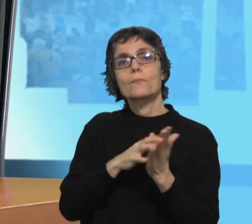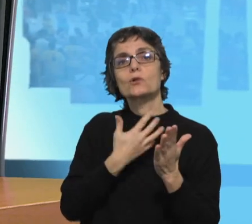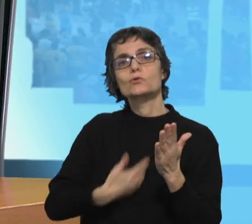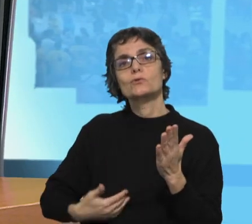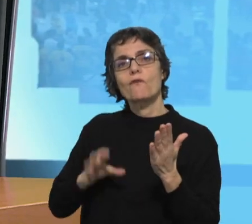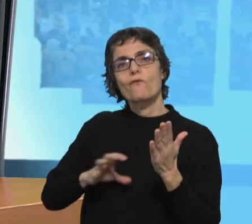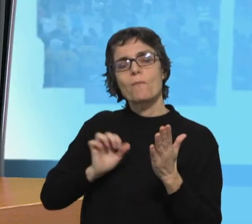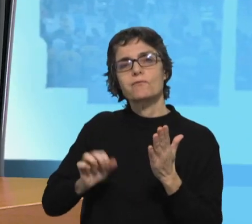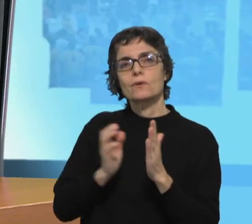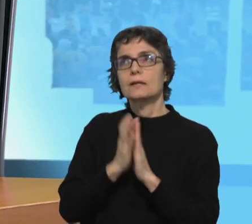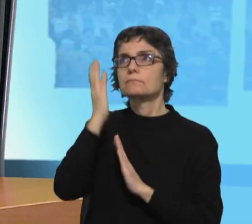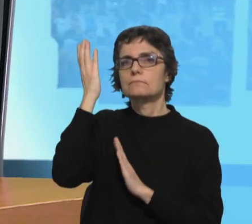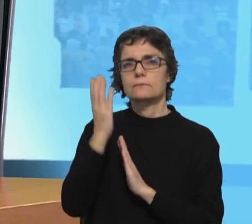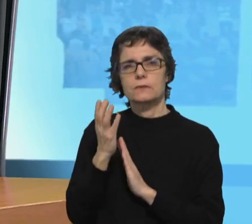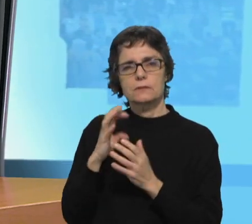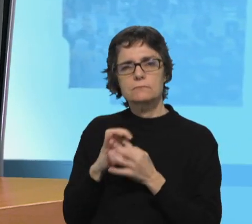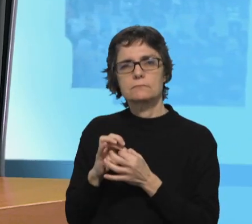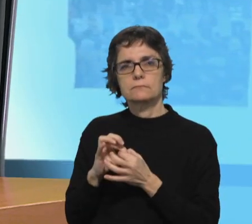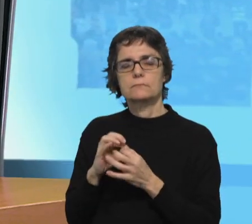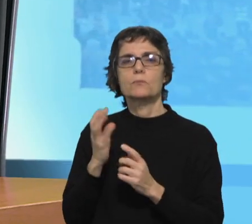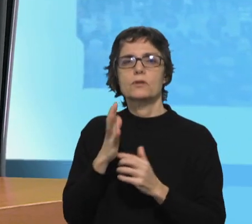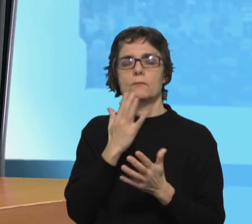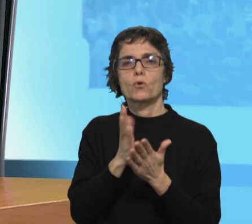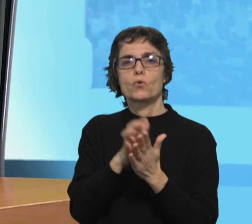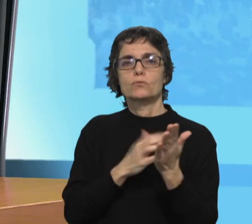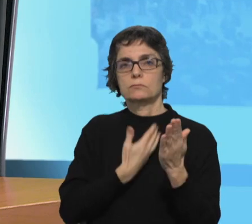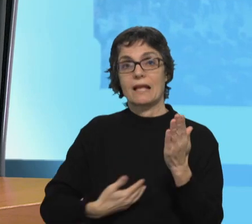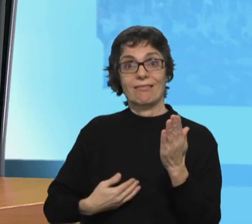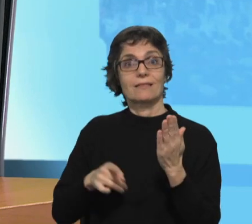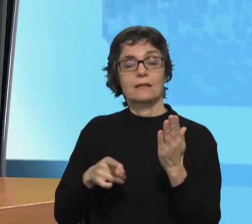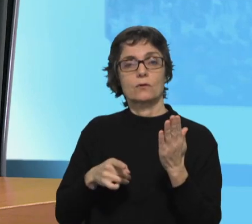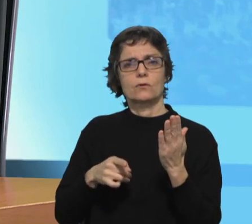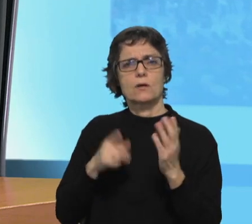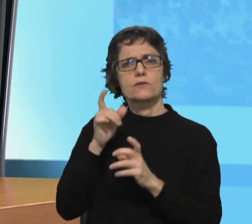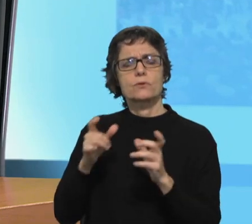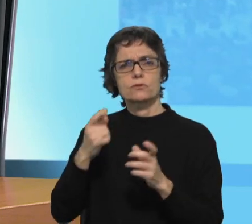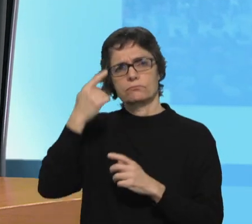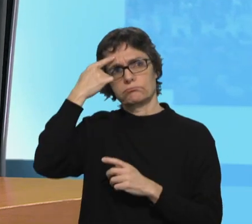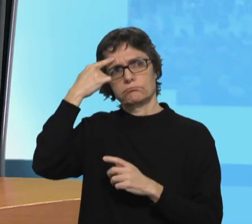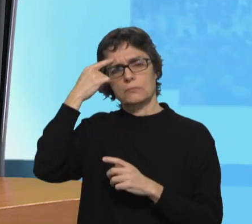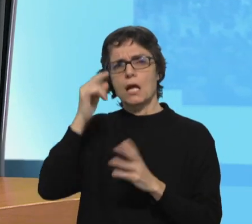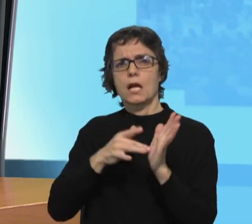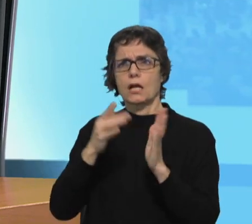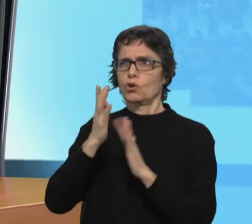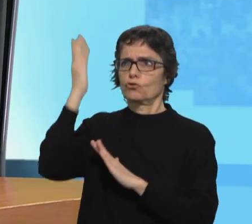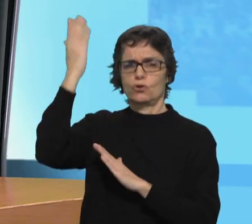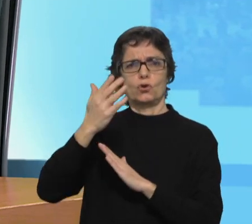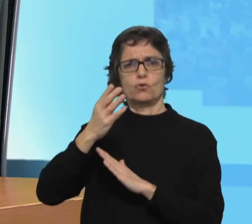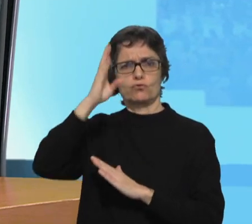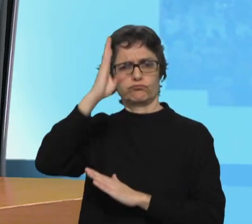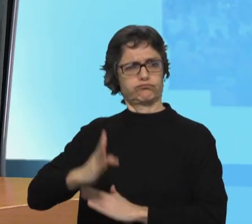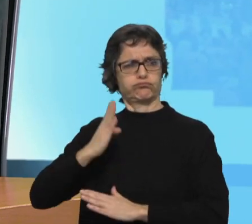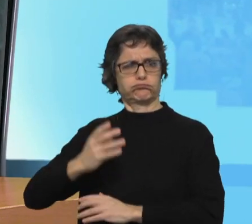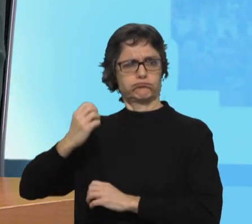Deus. Por exemplo, no Antigo Testamento, muita gente e durante muito tempo pensou que Deus era violento, que Deus saía com exércitos de